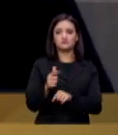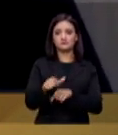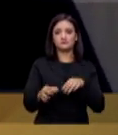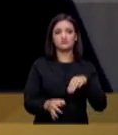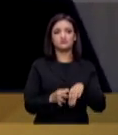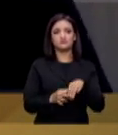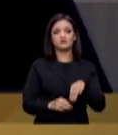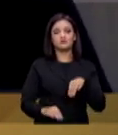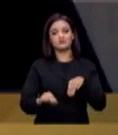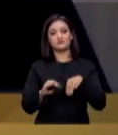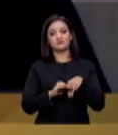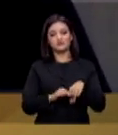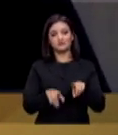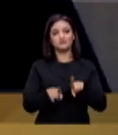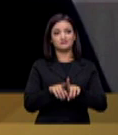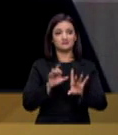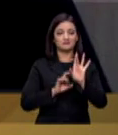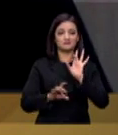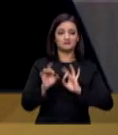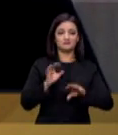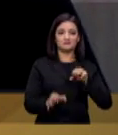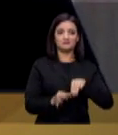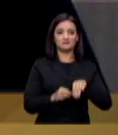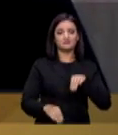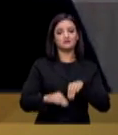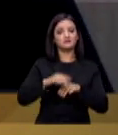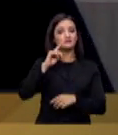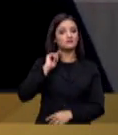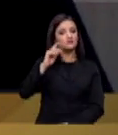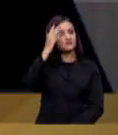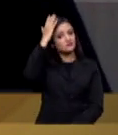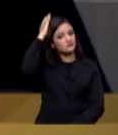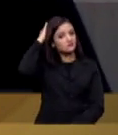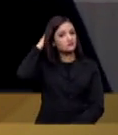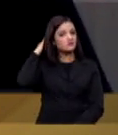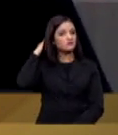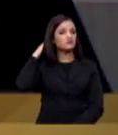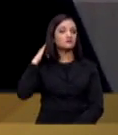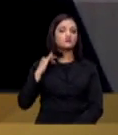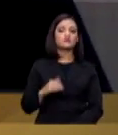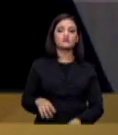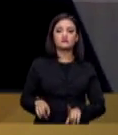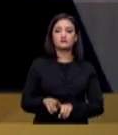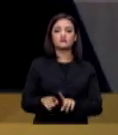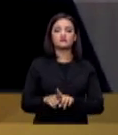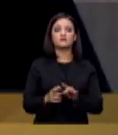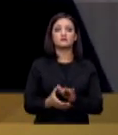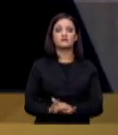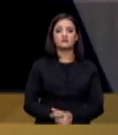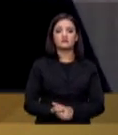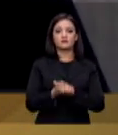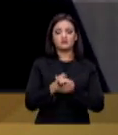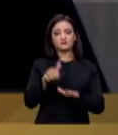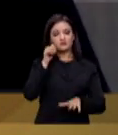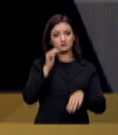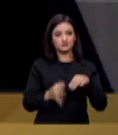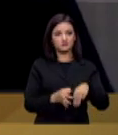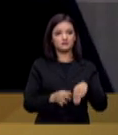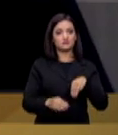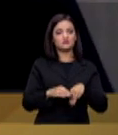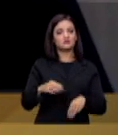o eminente ministro relator, ministro Marco Aurélio. Cumprimento as eminentes ministras Rosa